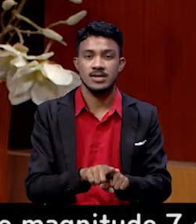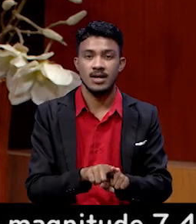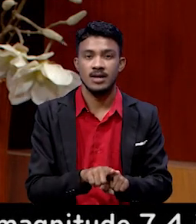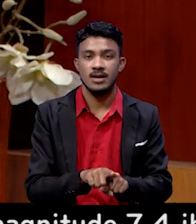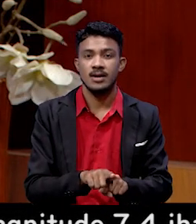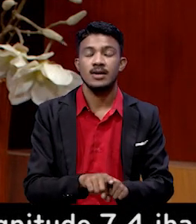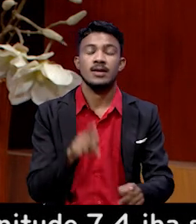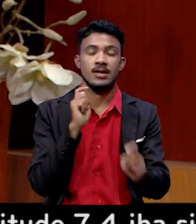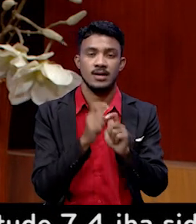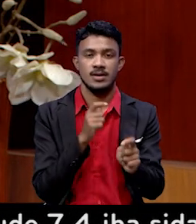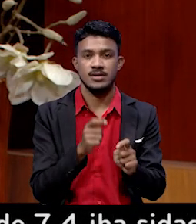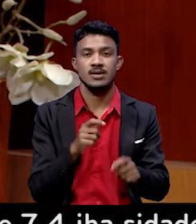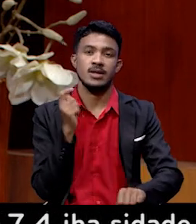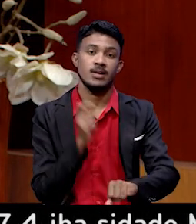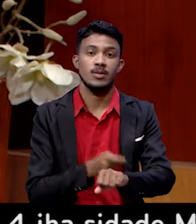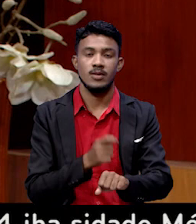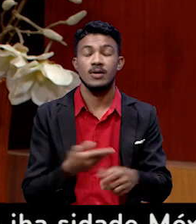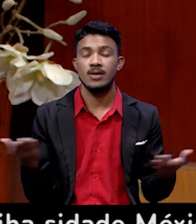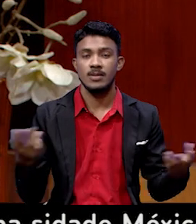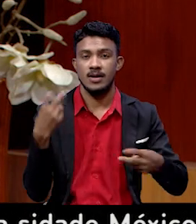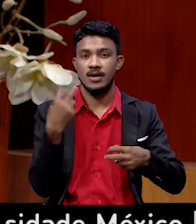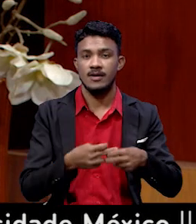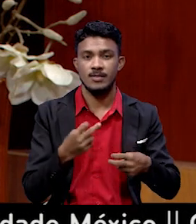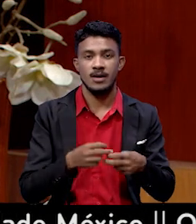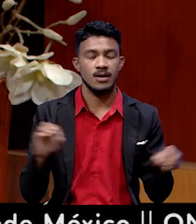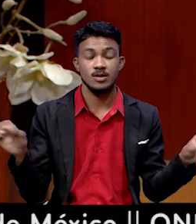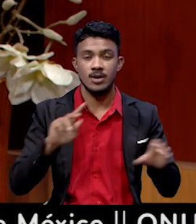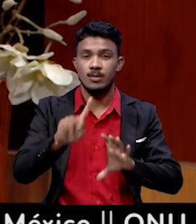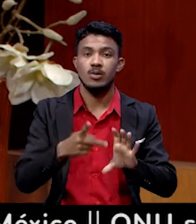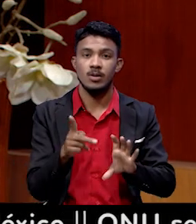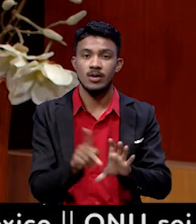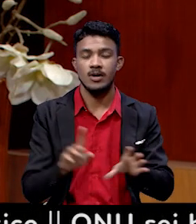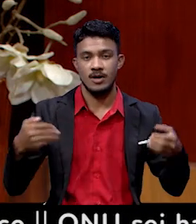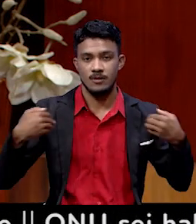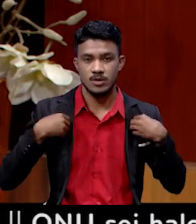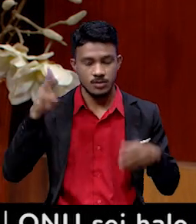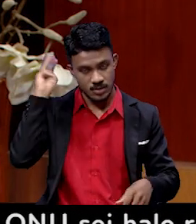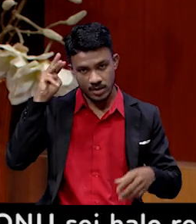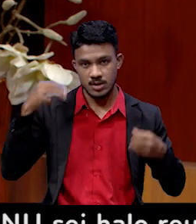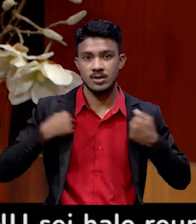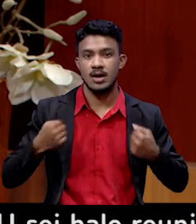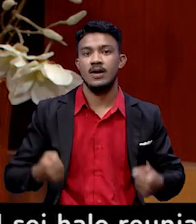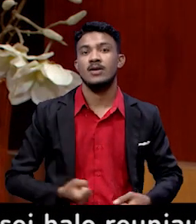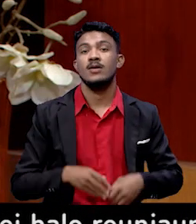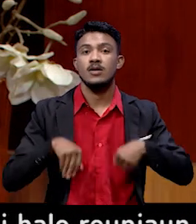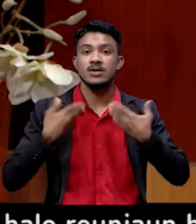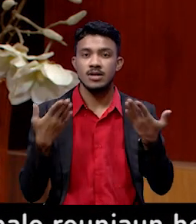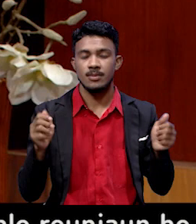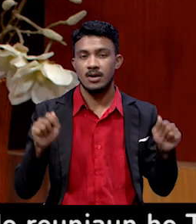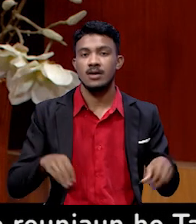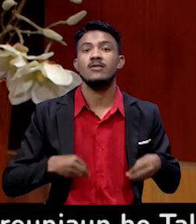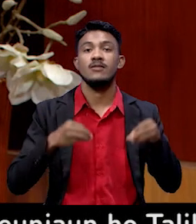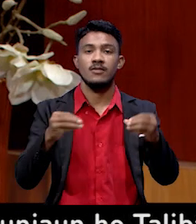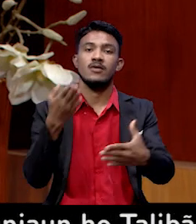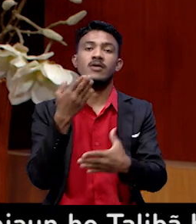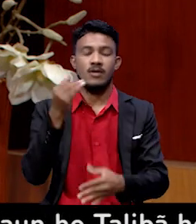Situação não é mais que saímos preocupação, los ba público, mas bem ba e a mos Ministério da Saúde, onde está a tubele hato o mos